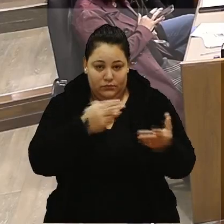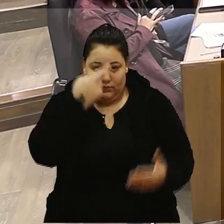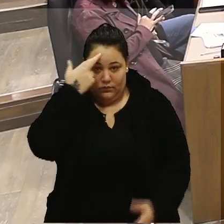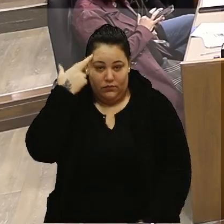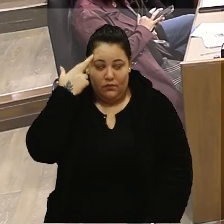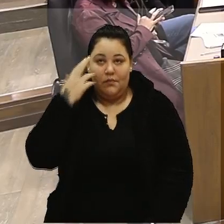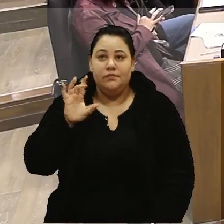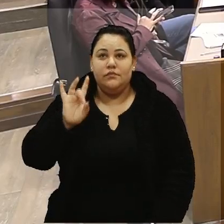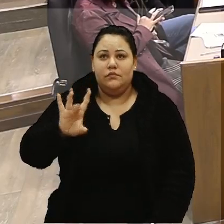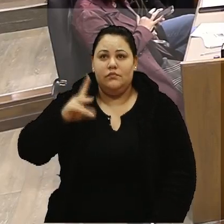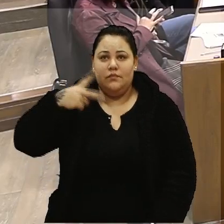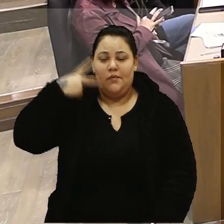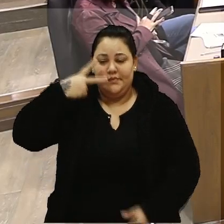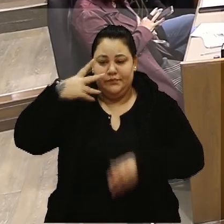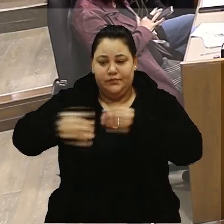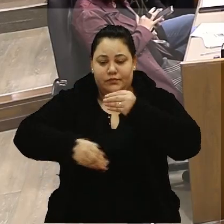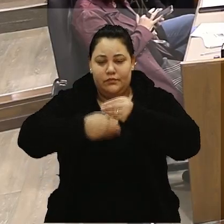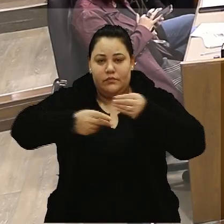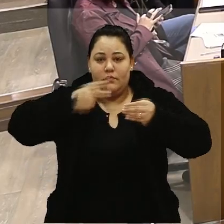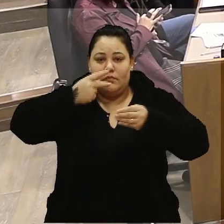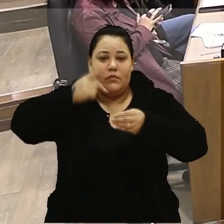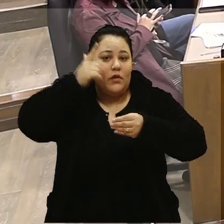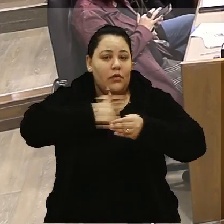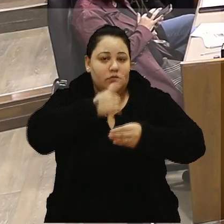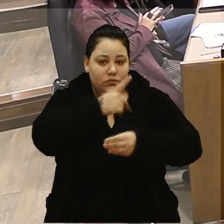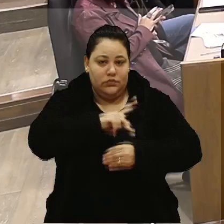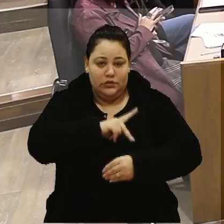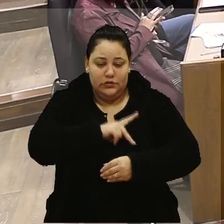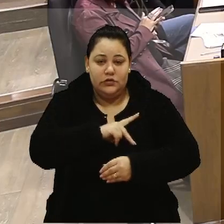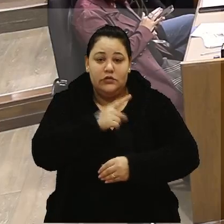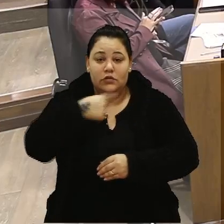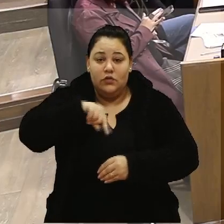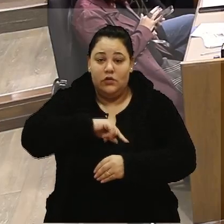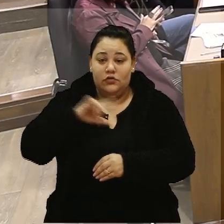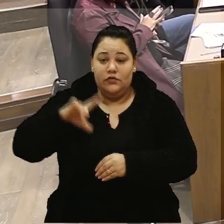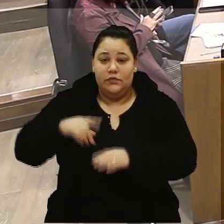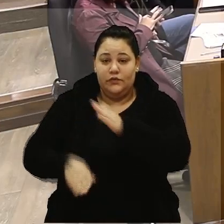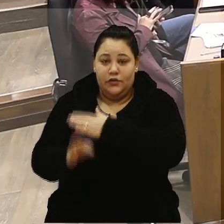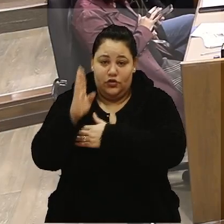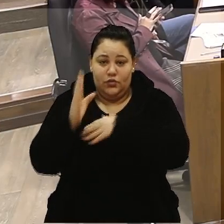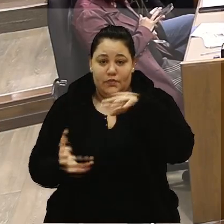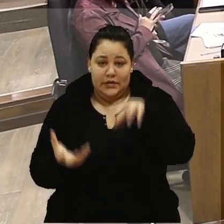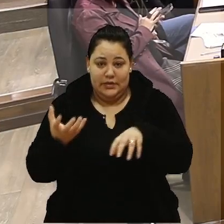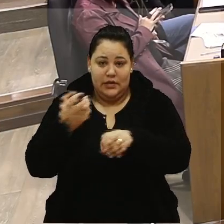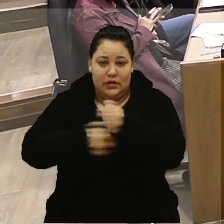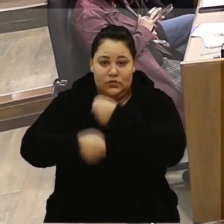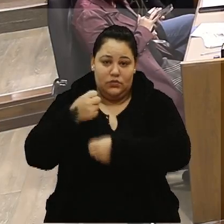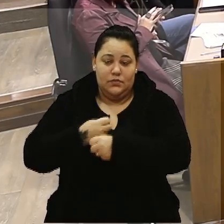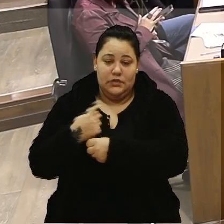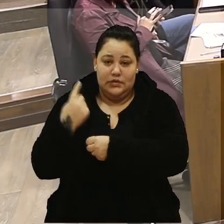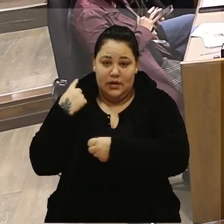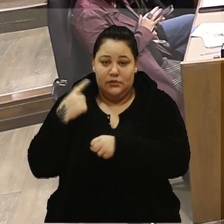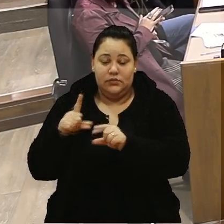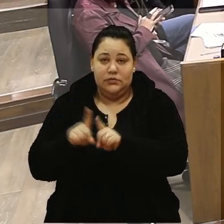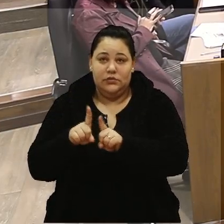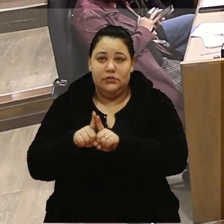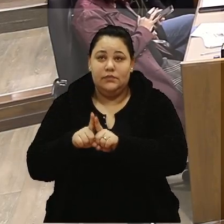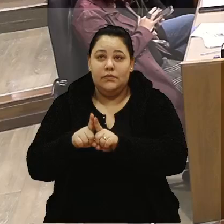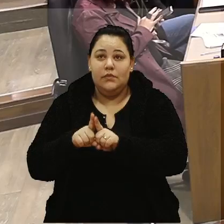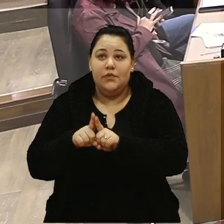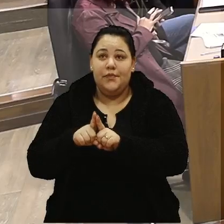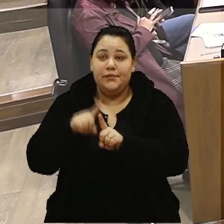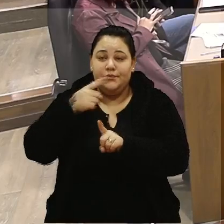Vereador, só complementando a fala do vereador, presidente Lucas, nós estivemos em Brasília o ano passado, né?